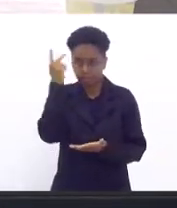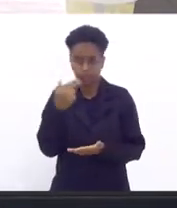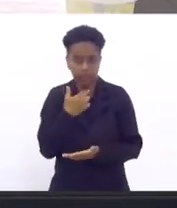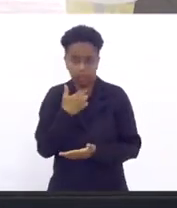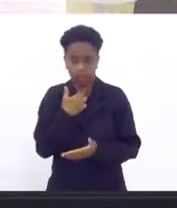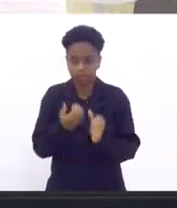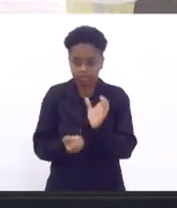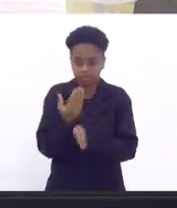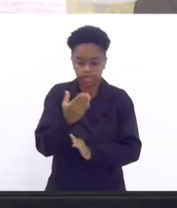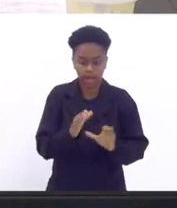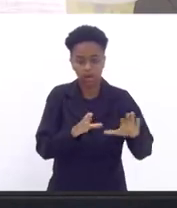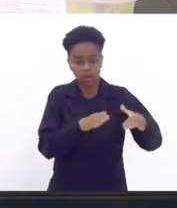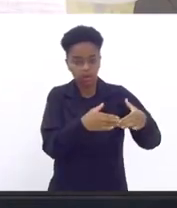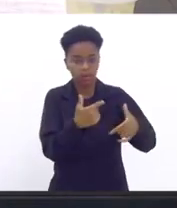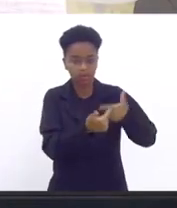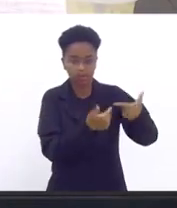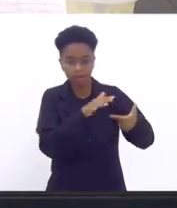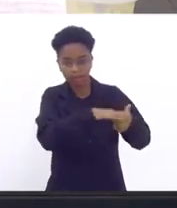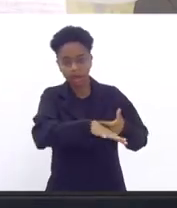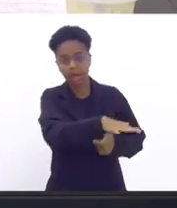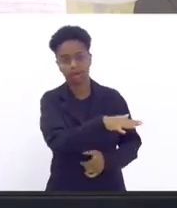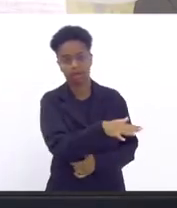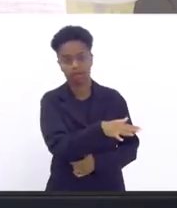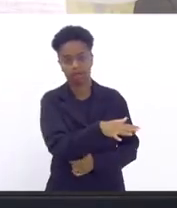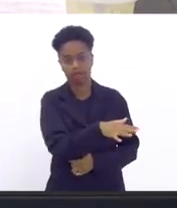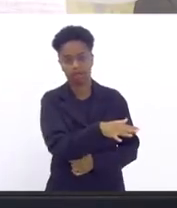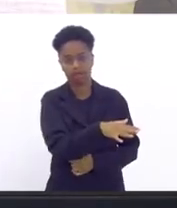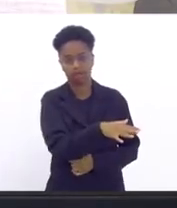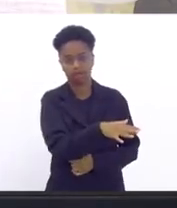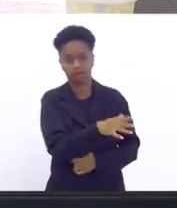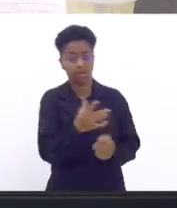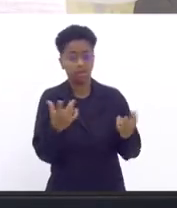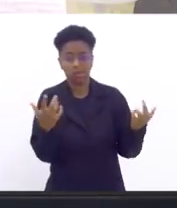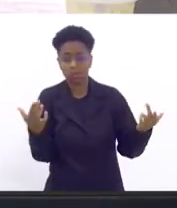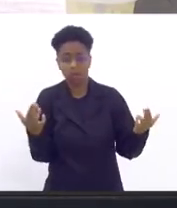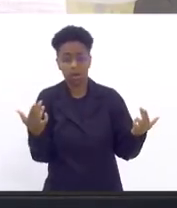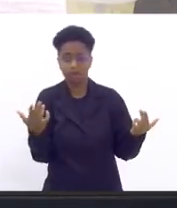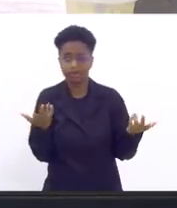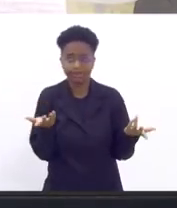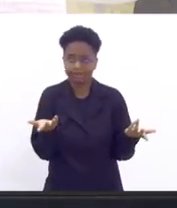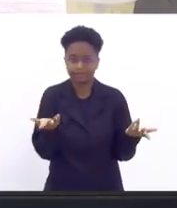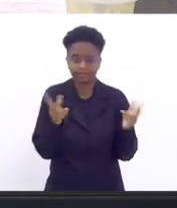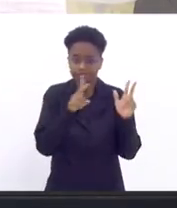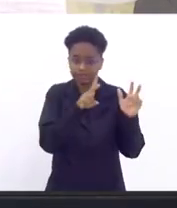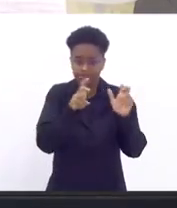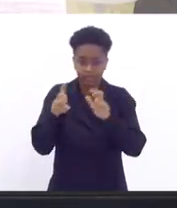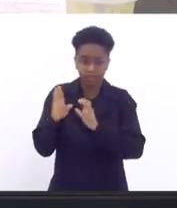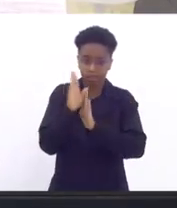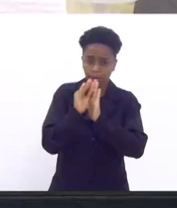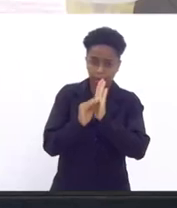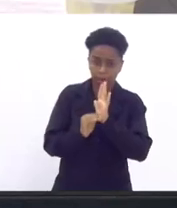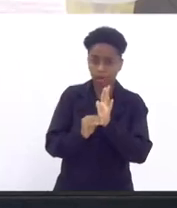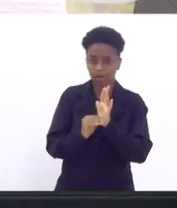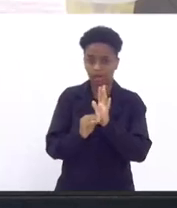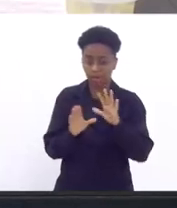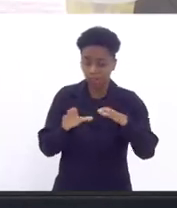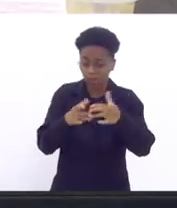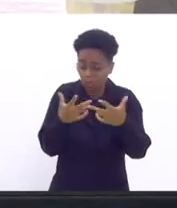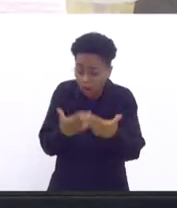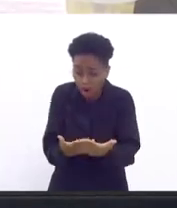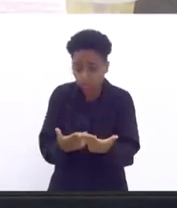uma frente parlamentar que é igual teor de uma comissão especial sou contra